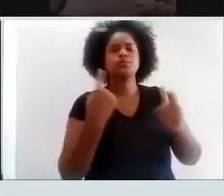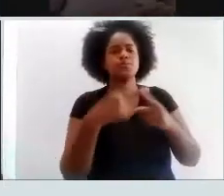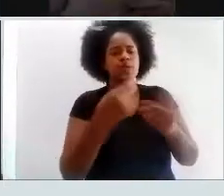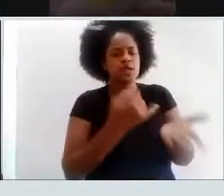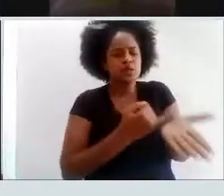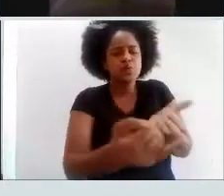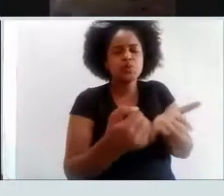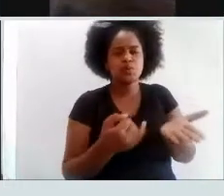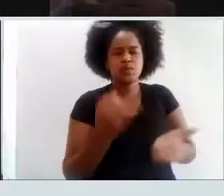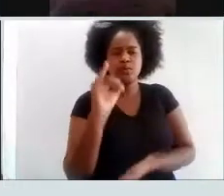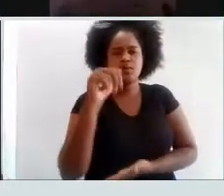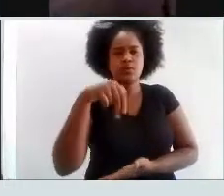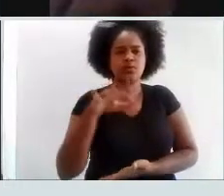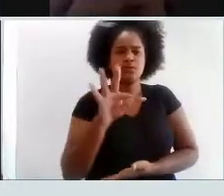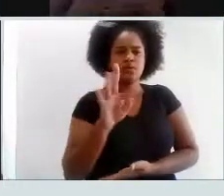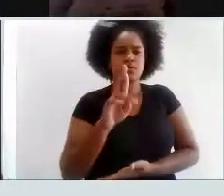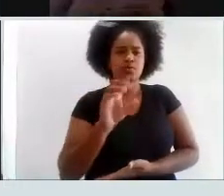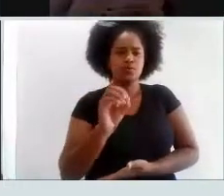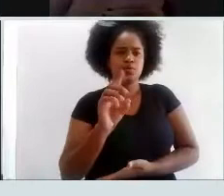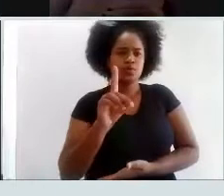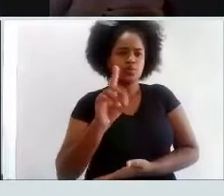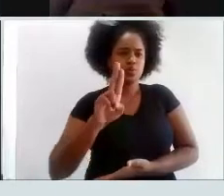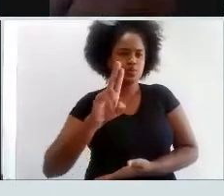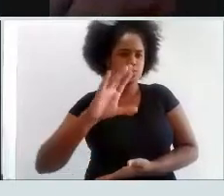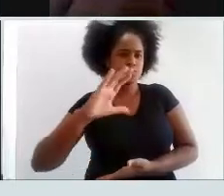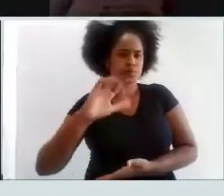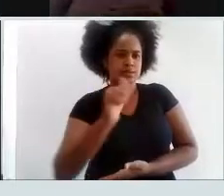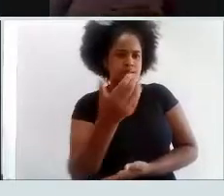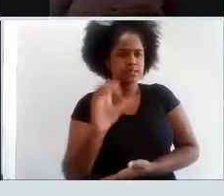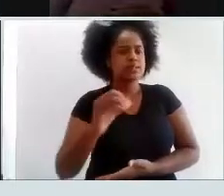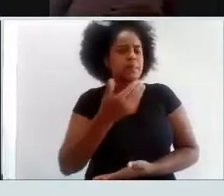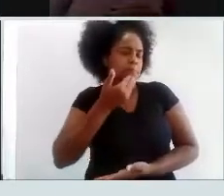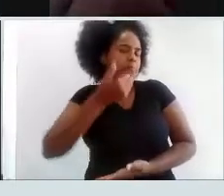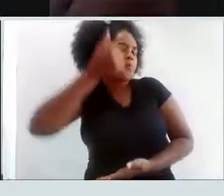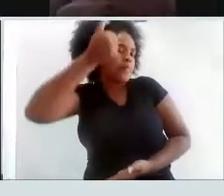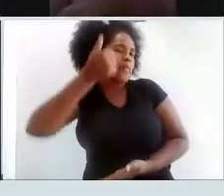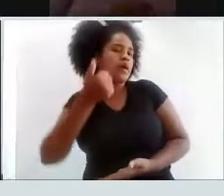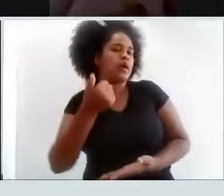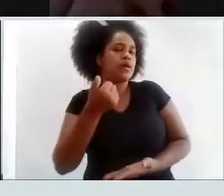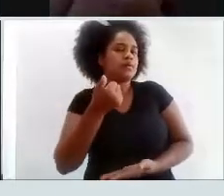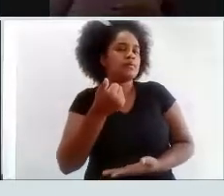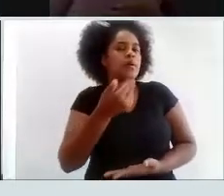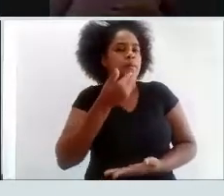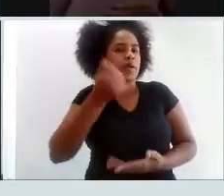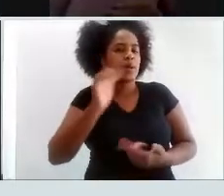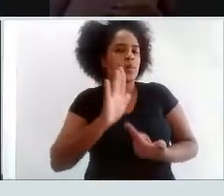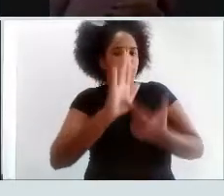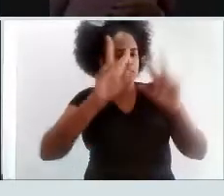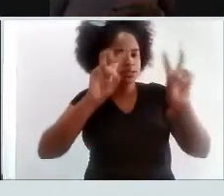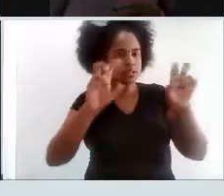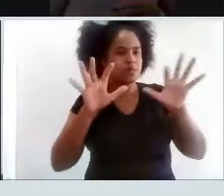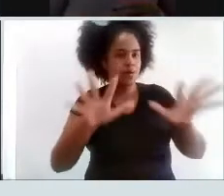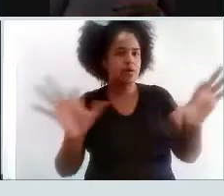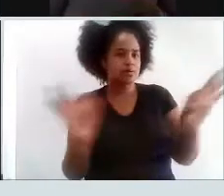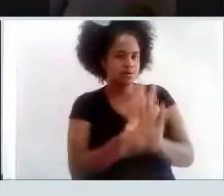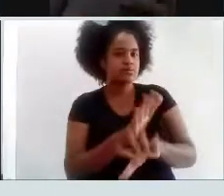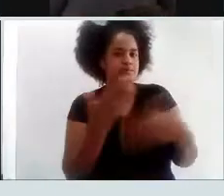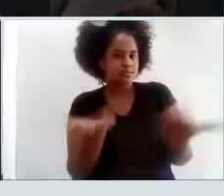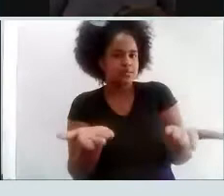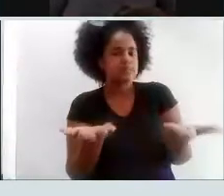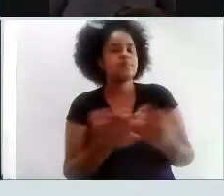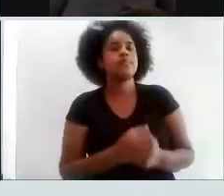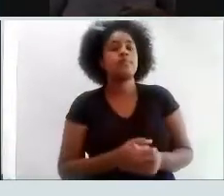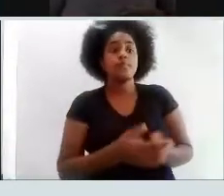fazer aquela contextualização do tema. E aí uma parte do texto dissertativo argumentativo bem livre, assim,